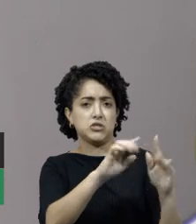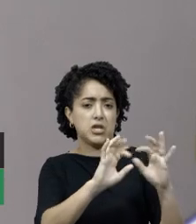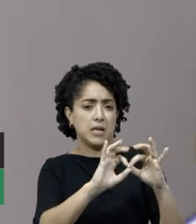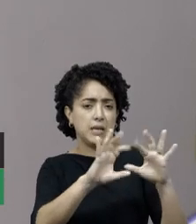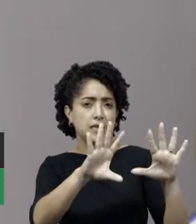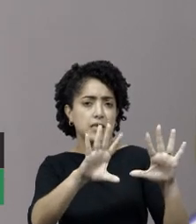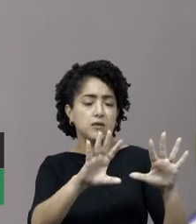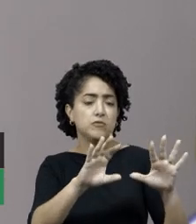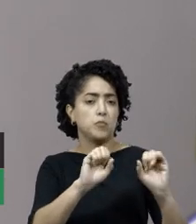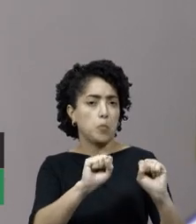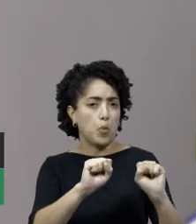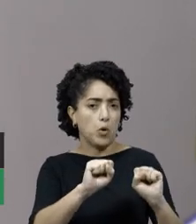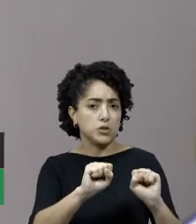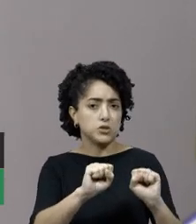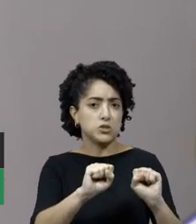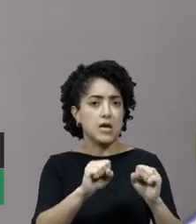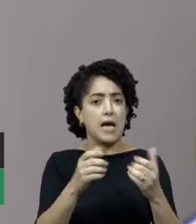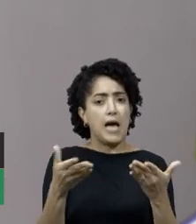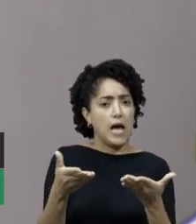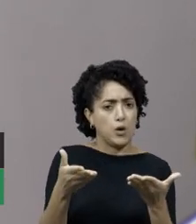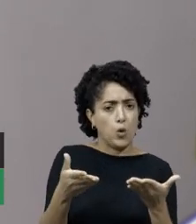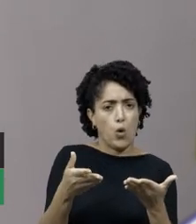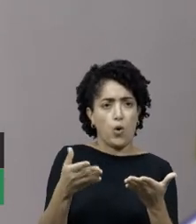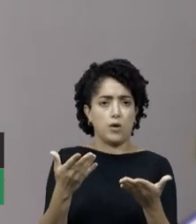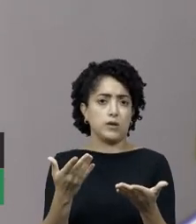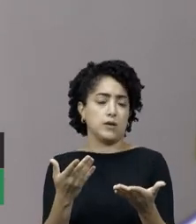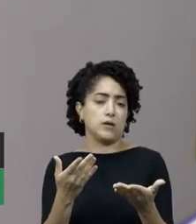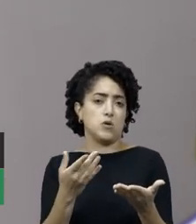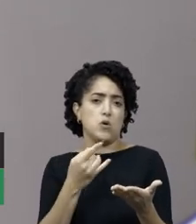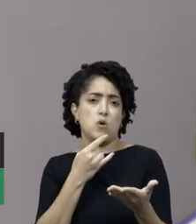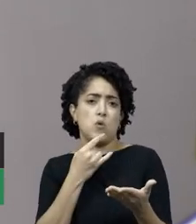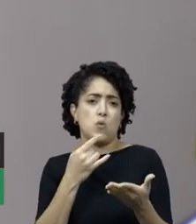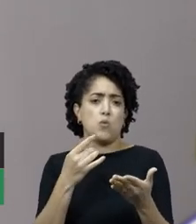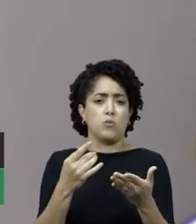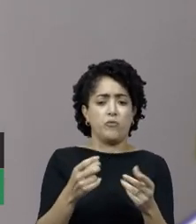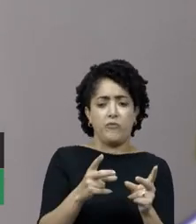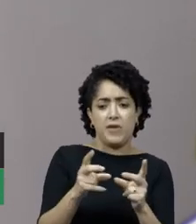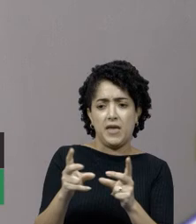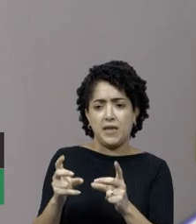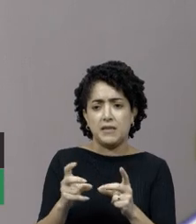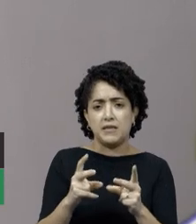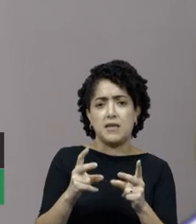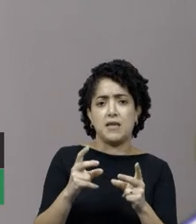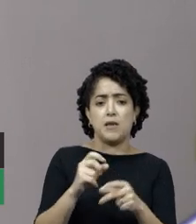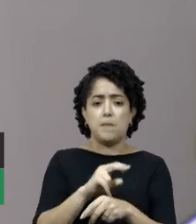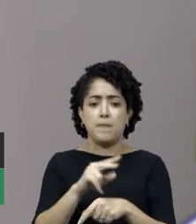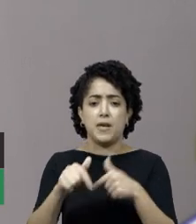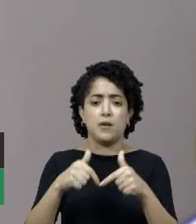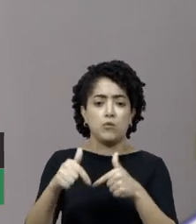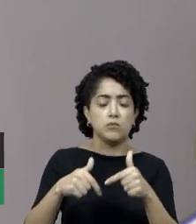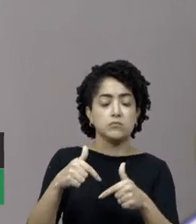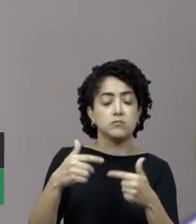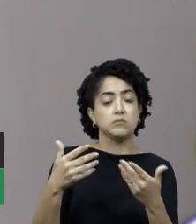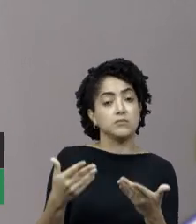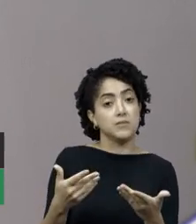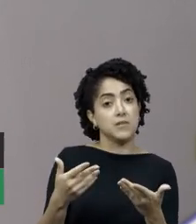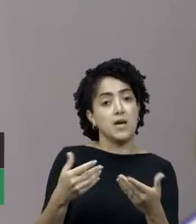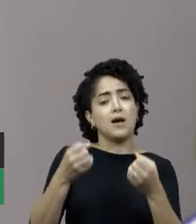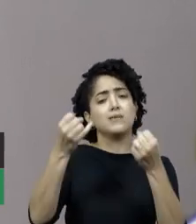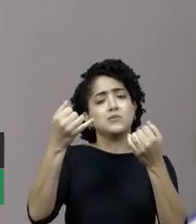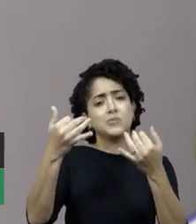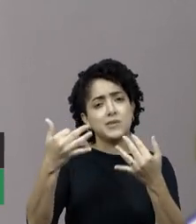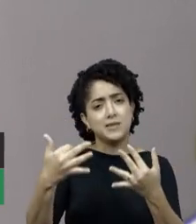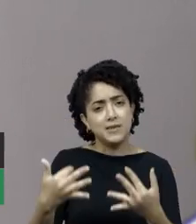deixou botar uma igreja lá em determinado lugar. Agora, para botar um comércio onde vai gerar emprego e renda. Eu disse: olha, nós temos uma questão. Eu expliquei toda a